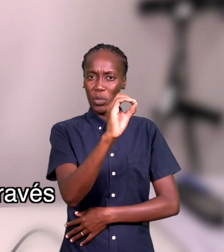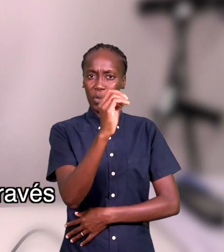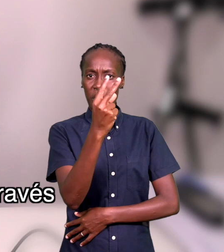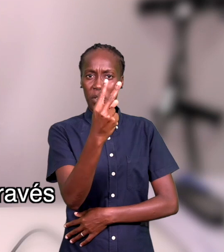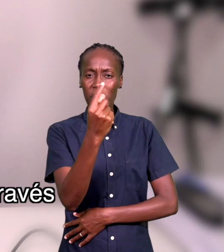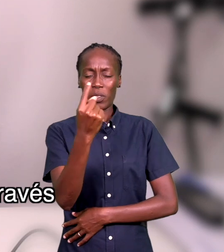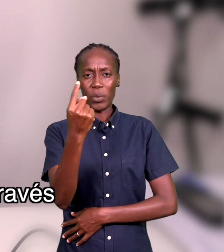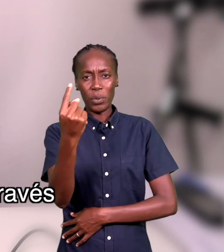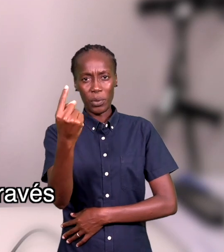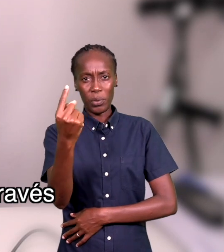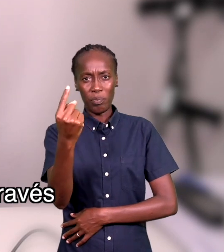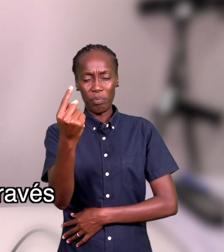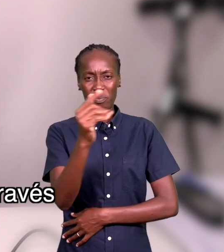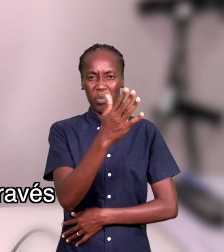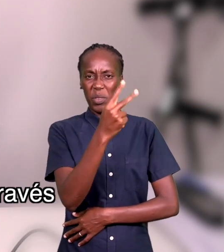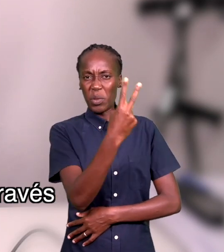em 2021,